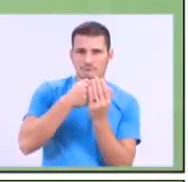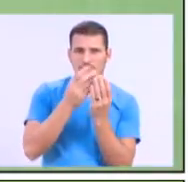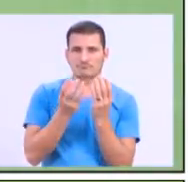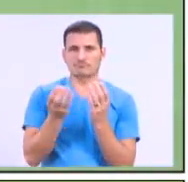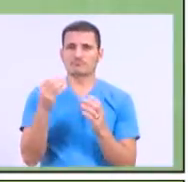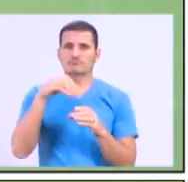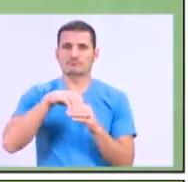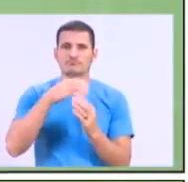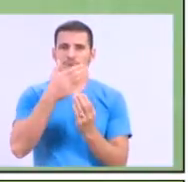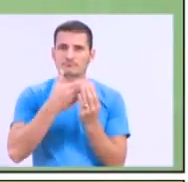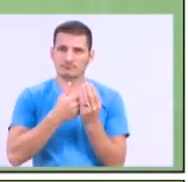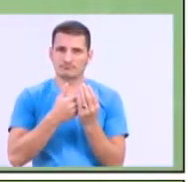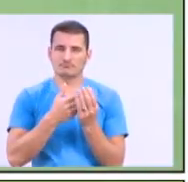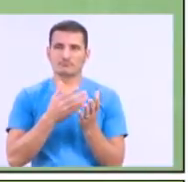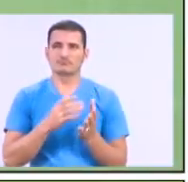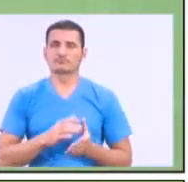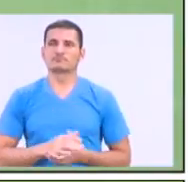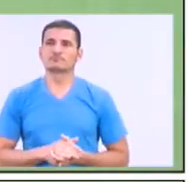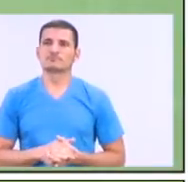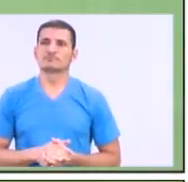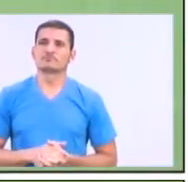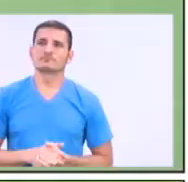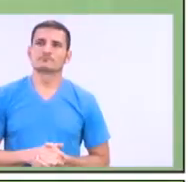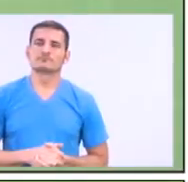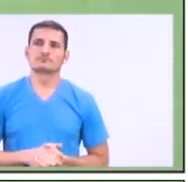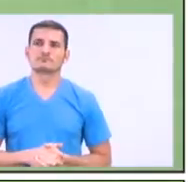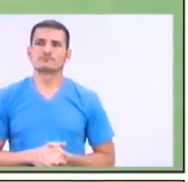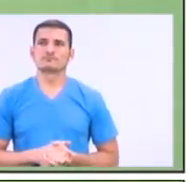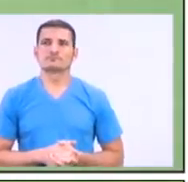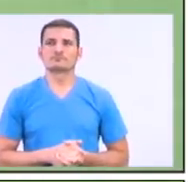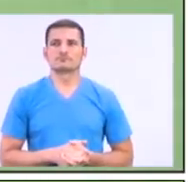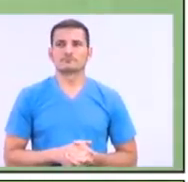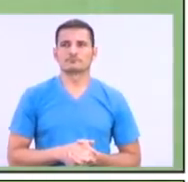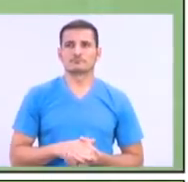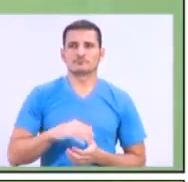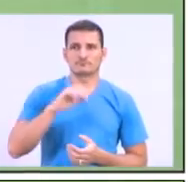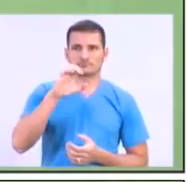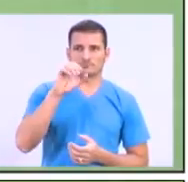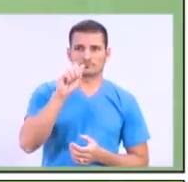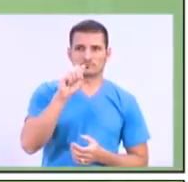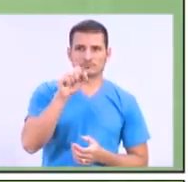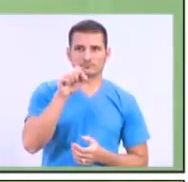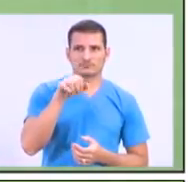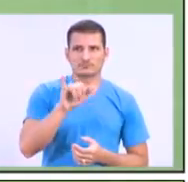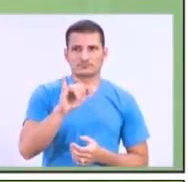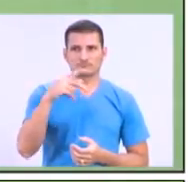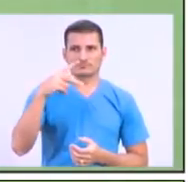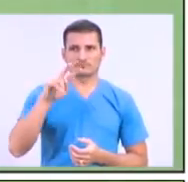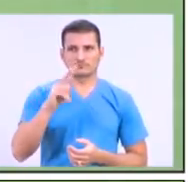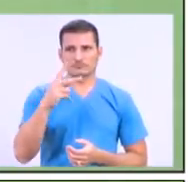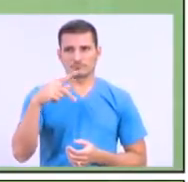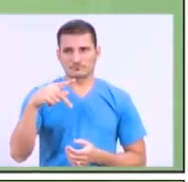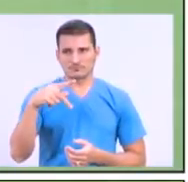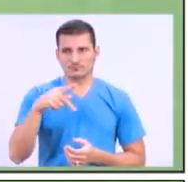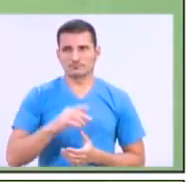o endereço através de um navegador. Como, por exemplo, aqui no EasyPHP, a página que